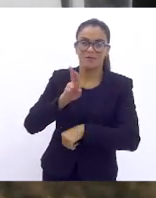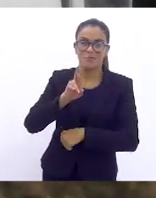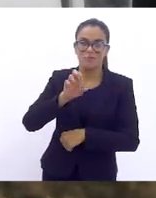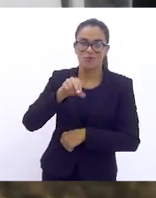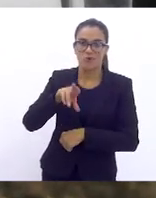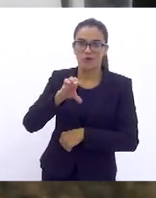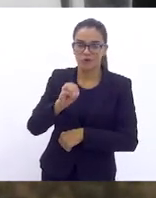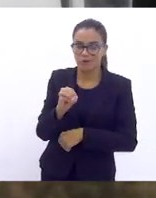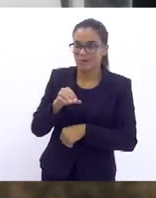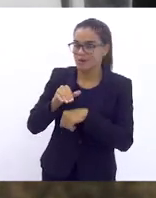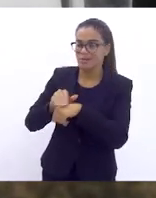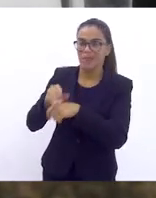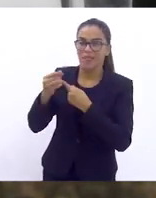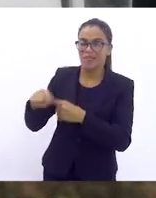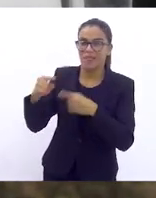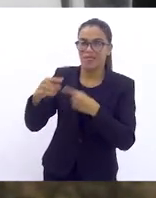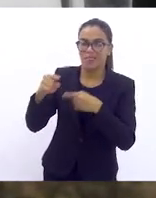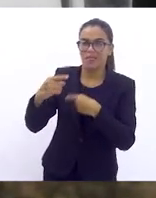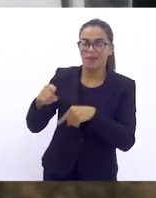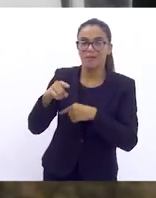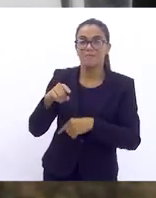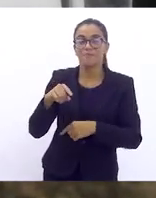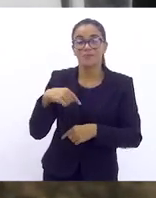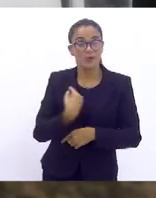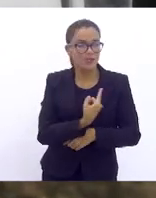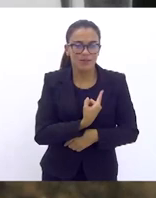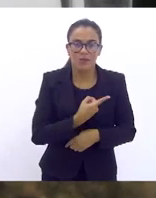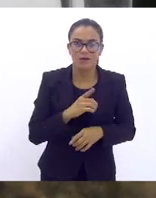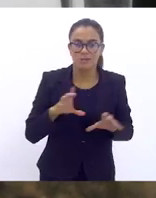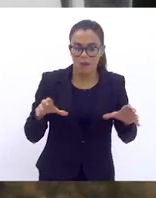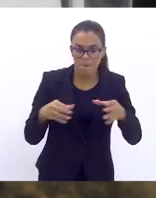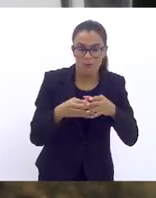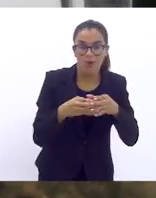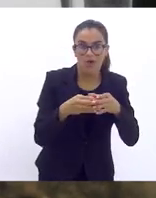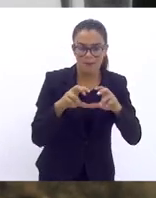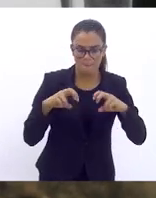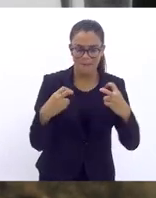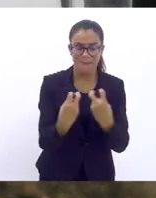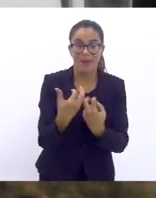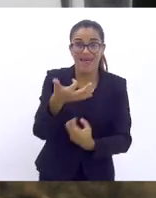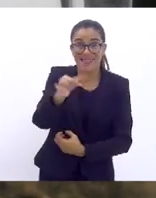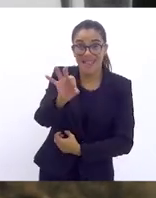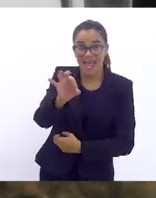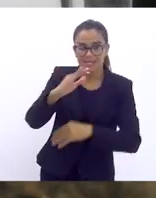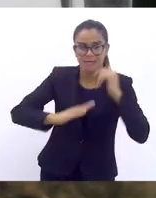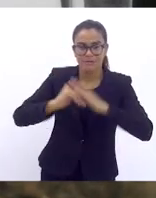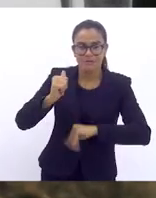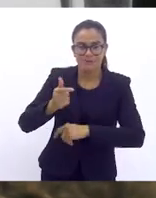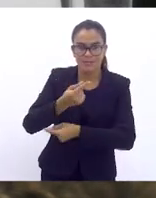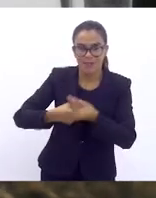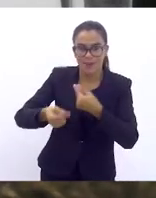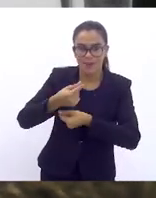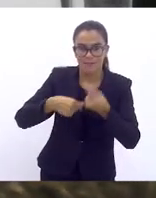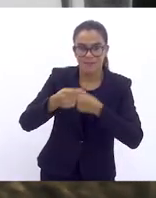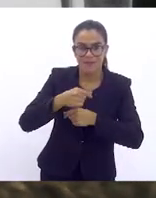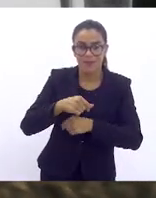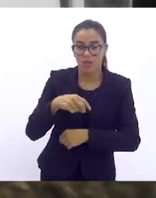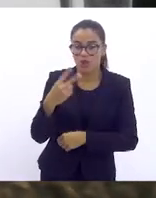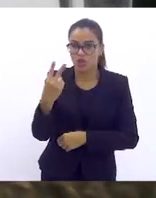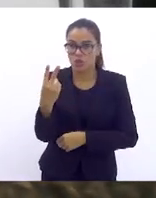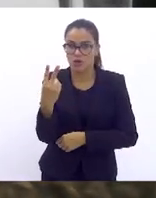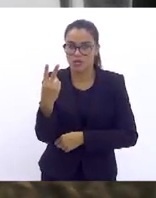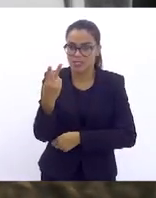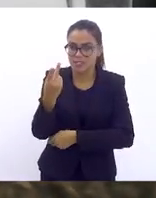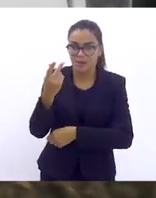que quando você reúne 10 economistas os 10 vão brigar se você reúne dois